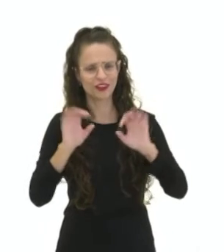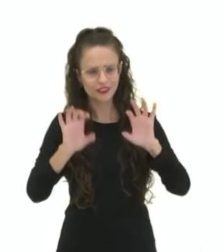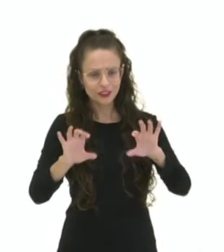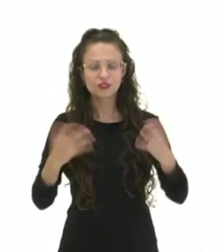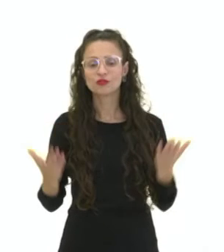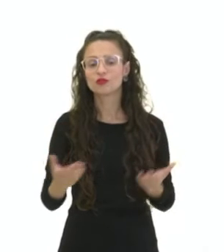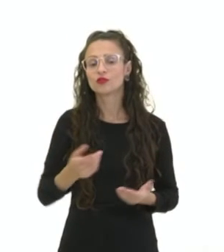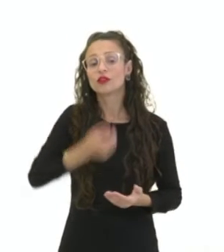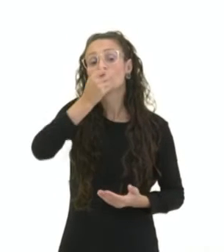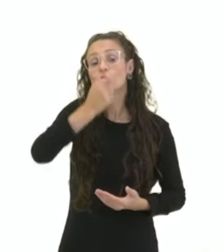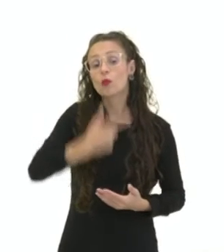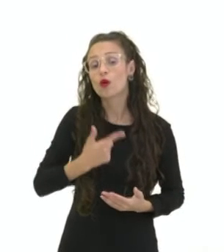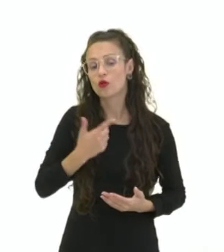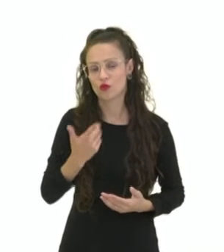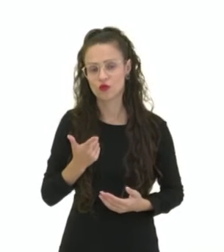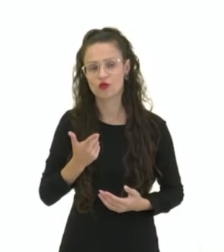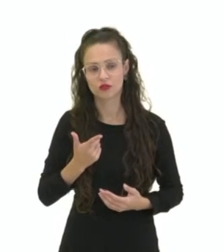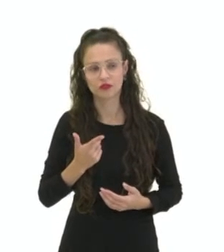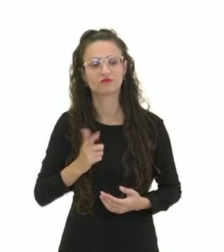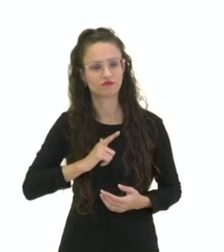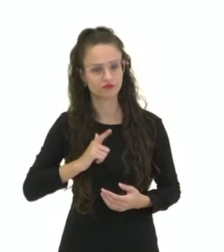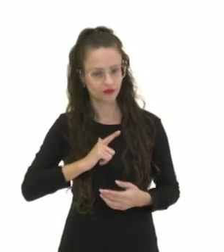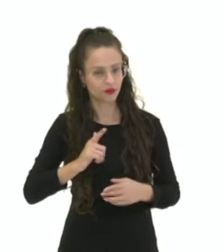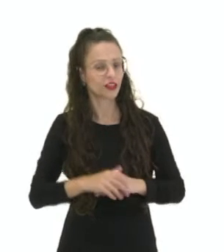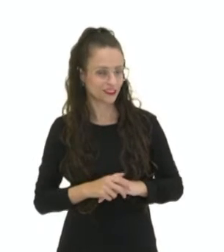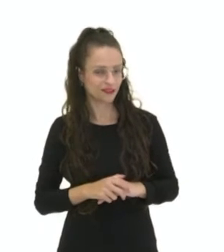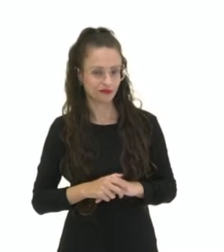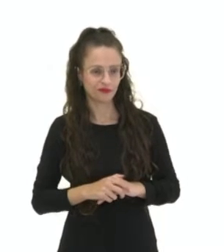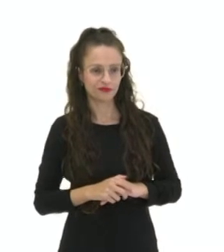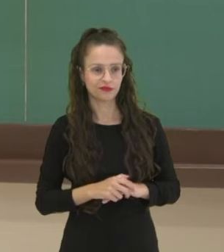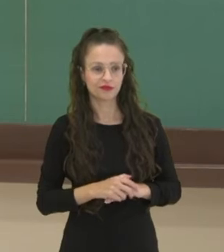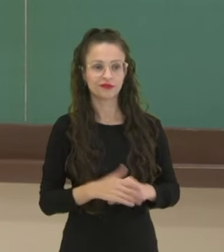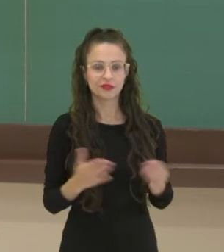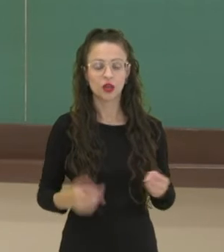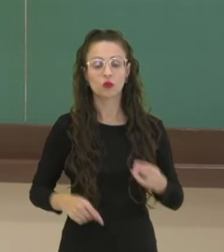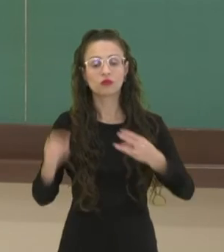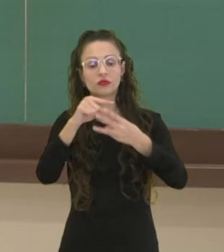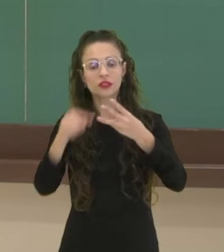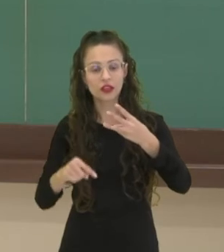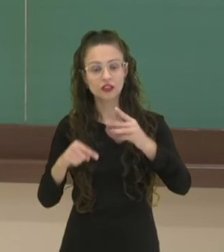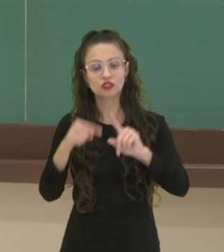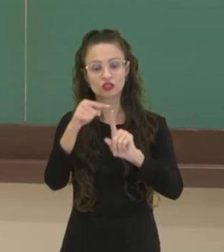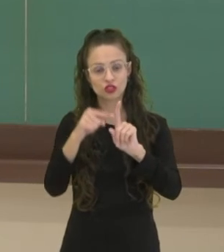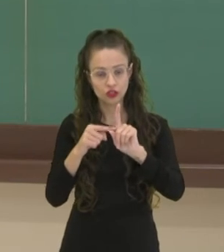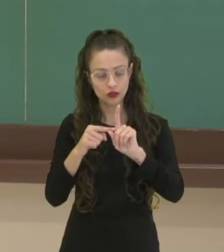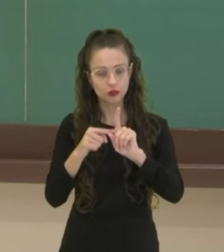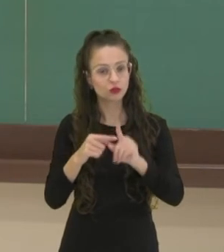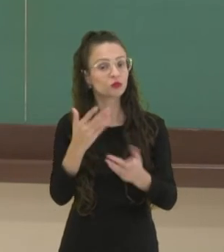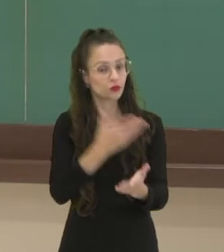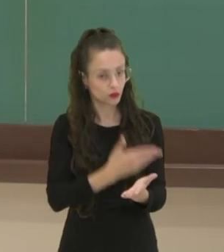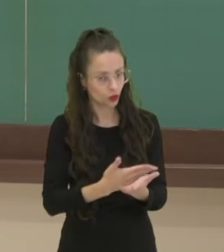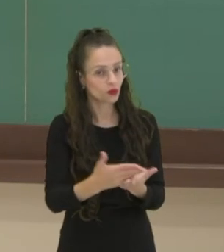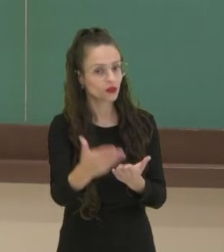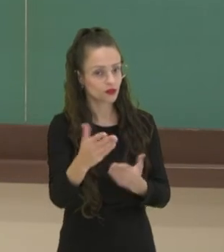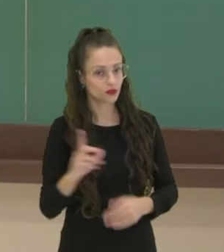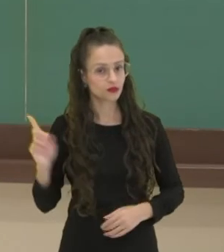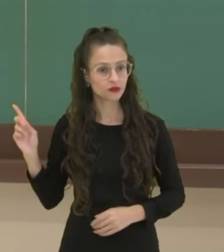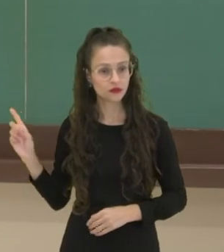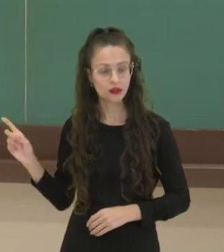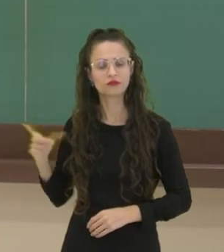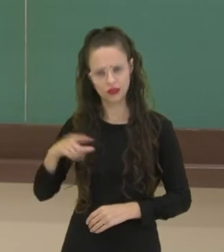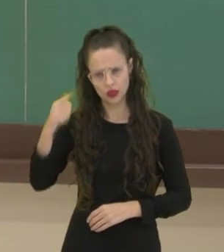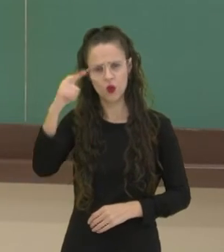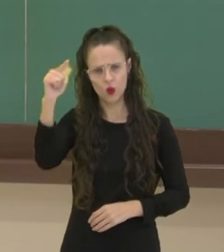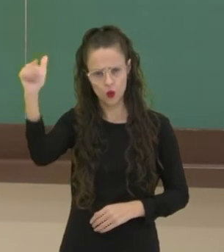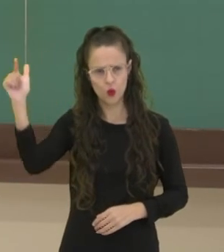um tom humorístico, jocoso. Então, 3 tipos aqui, para começar, né? Tem